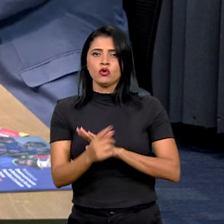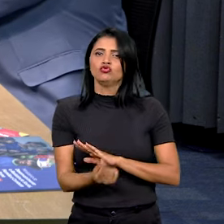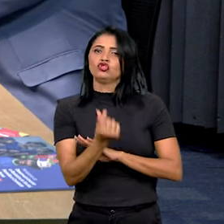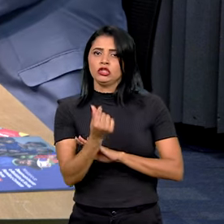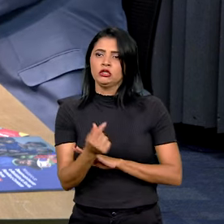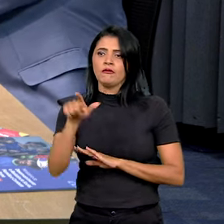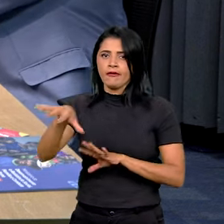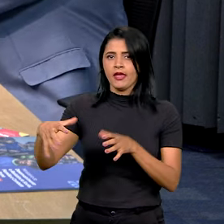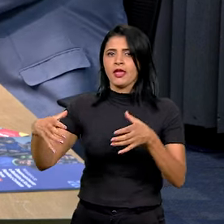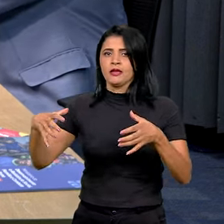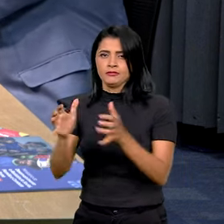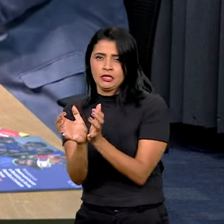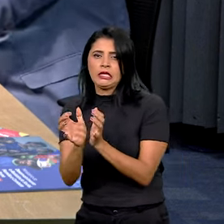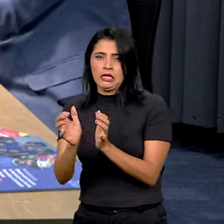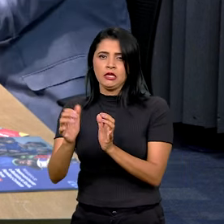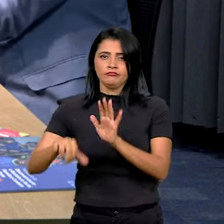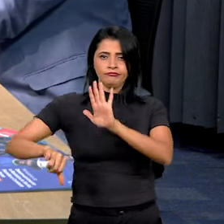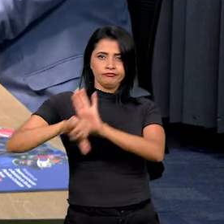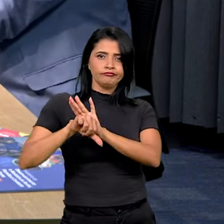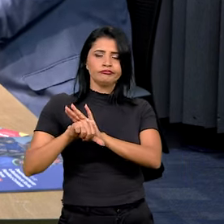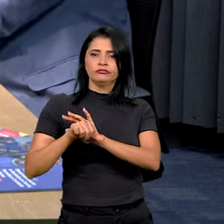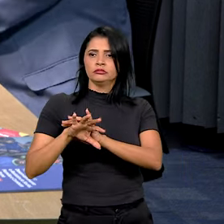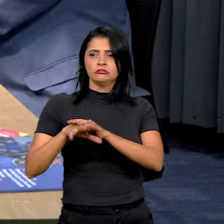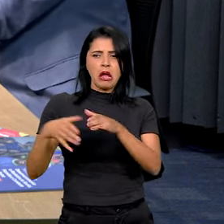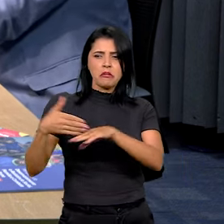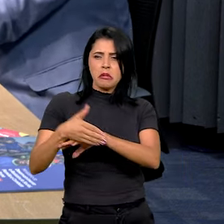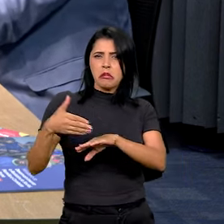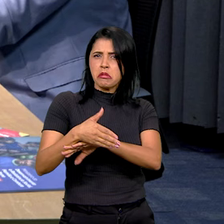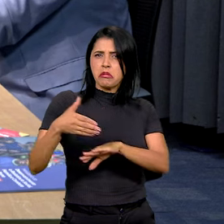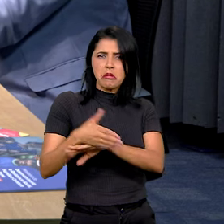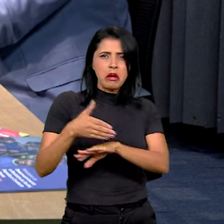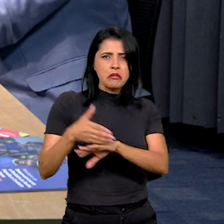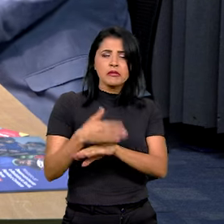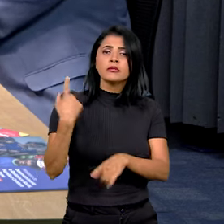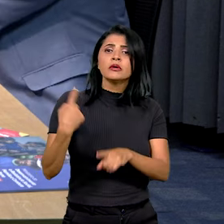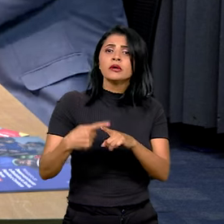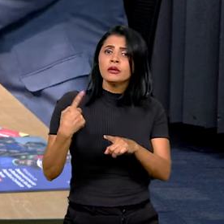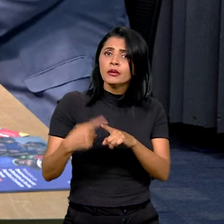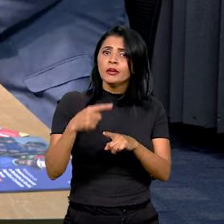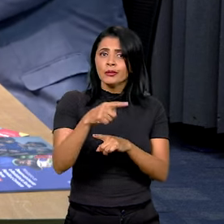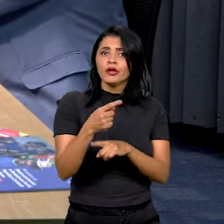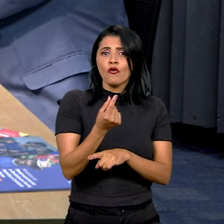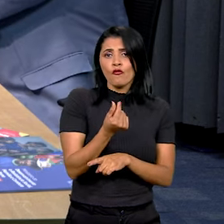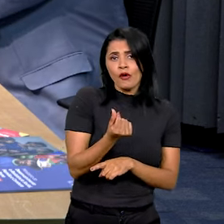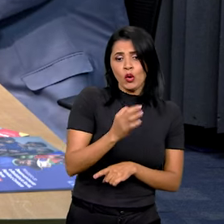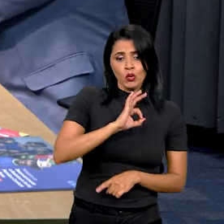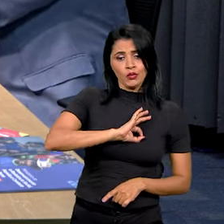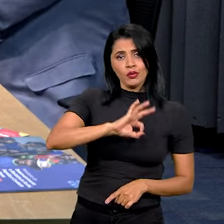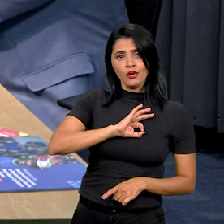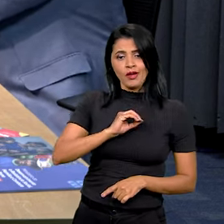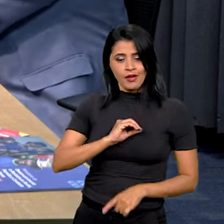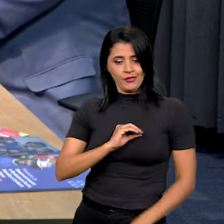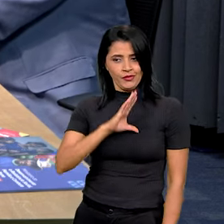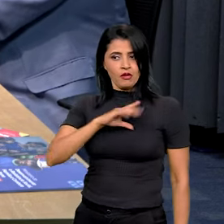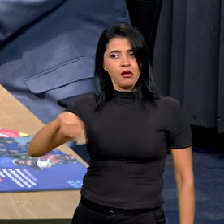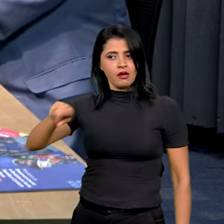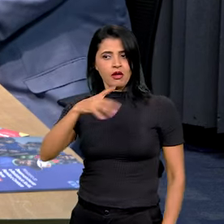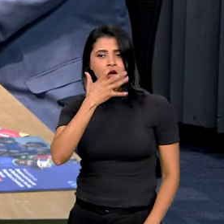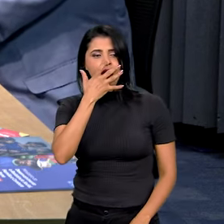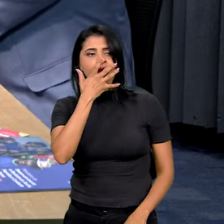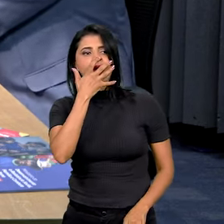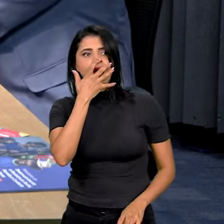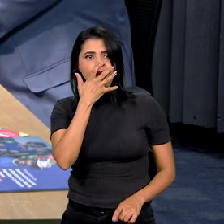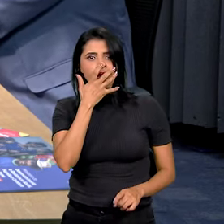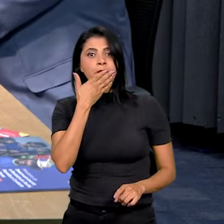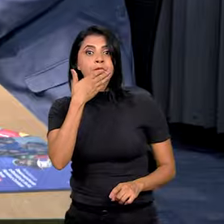muito mais com quadrilhas que estão cada vez mais pres presentes né cada vez mais atuantes porque inclusive o valor do benefício subiu Então vale mais a pena para essas